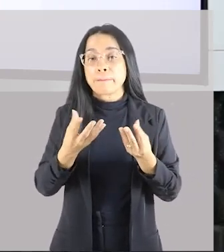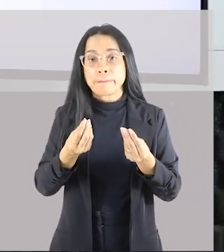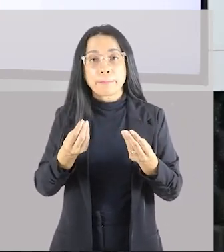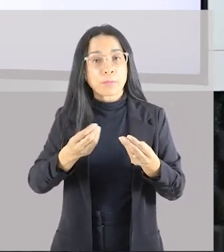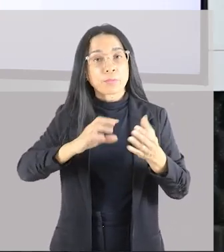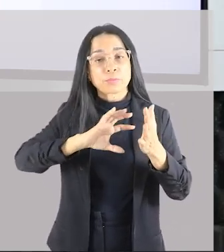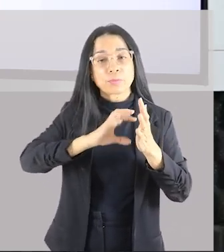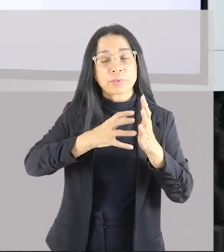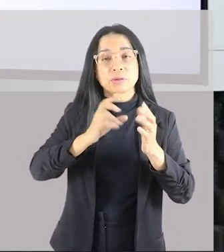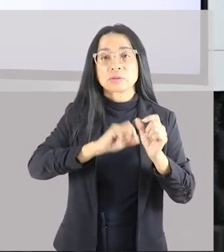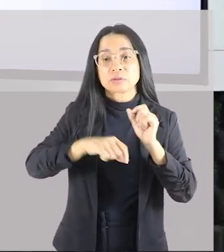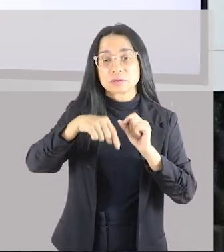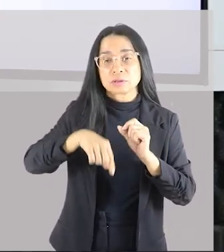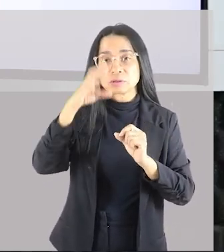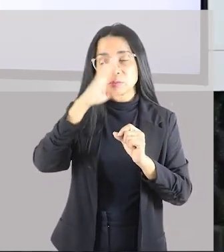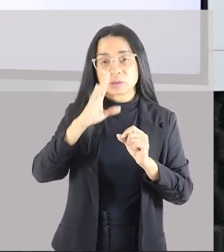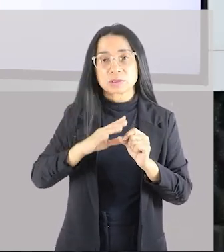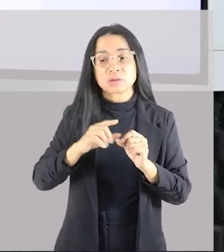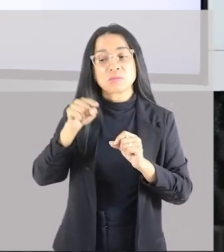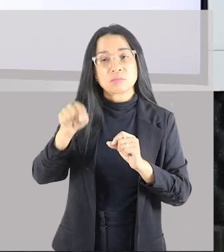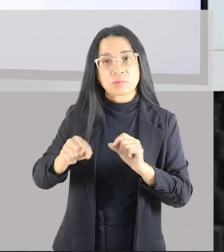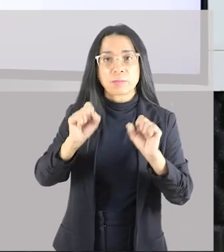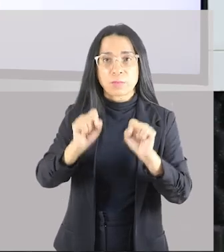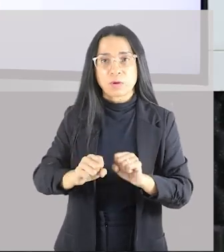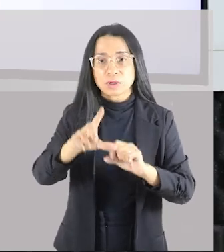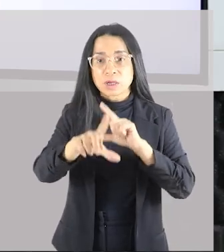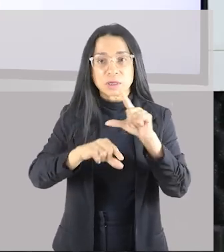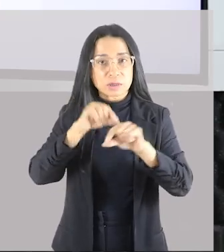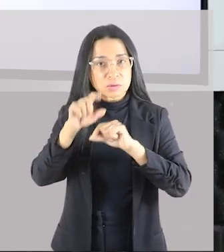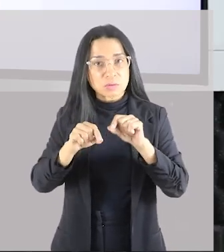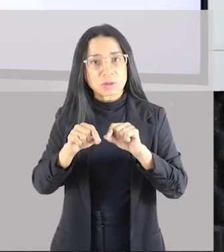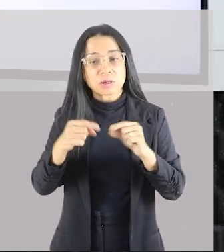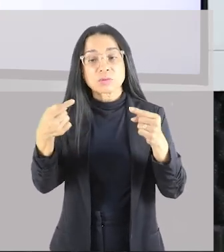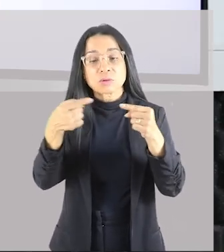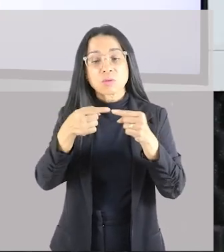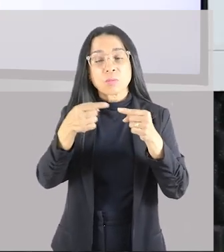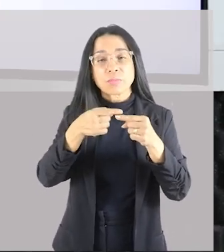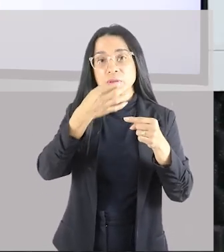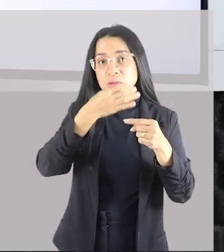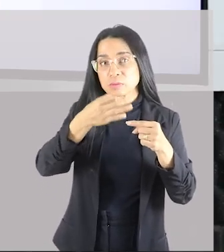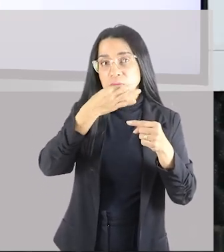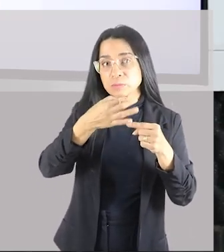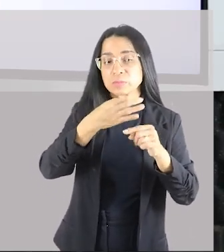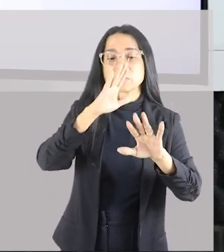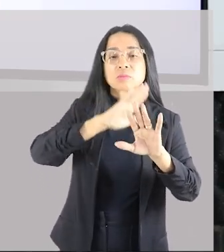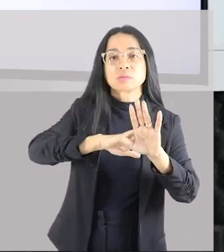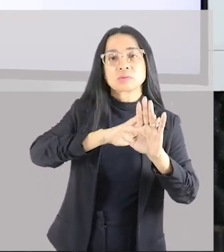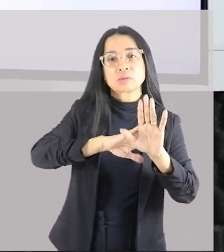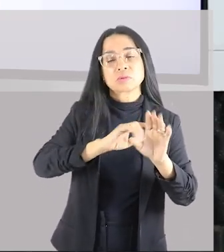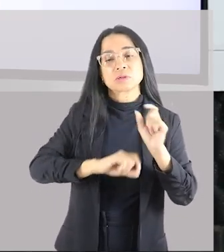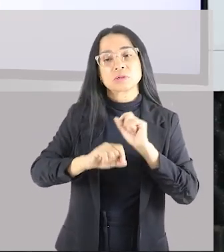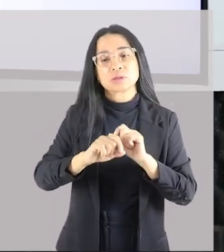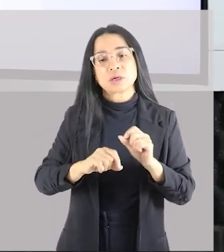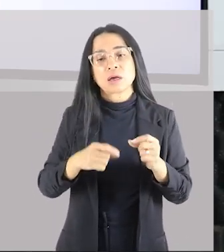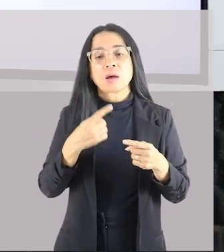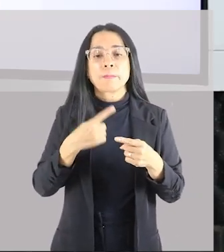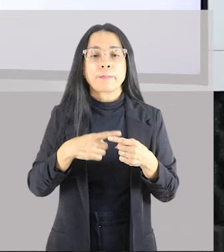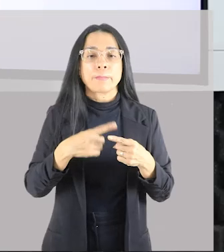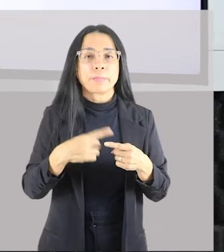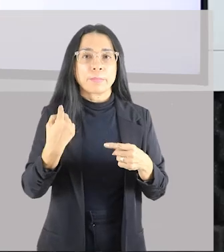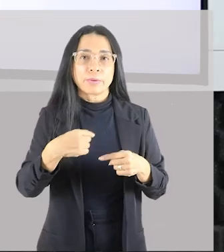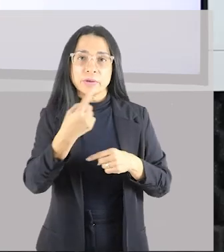você pode escolher aquele que melhor convive com as suas convicções e ideologias. Por que nós trouxemos aqui